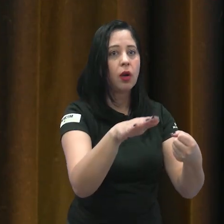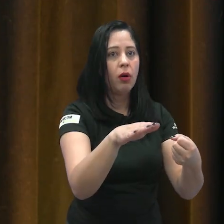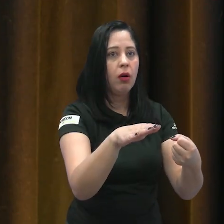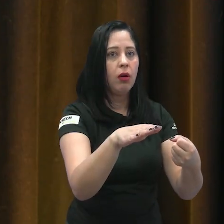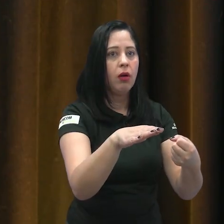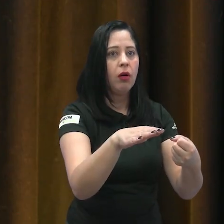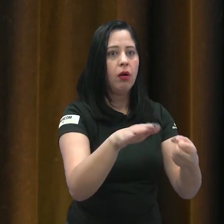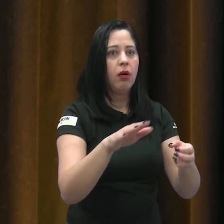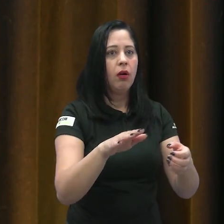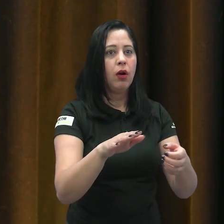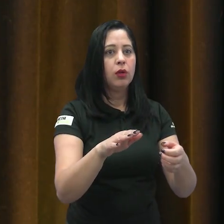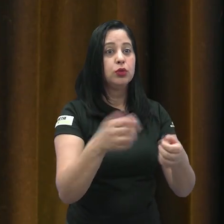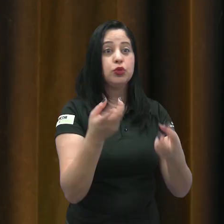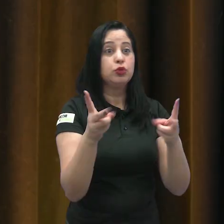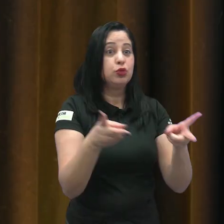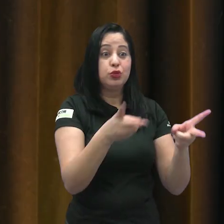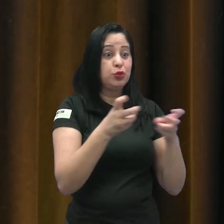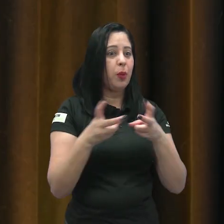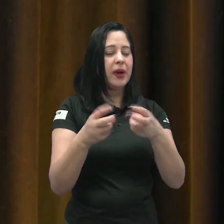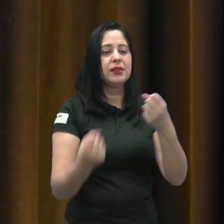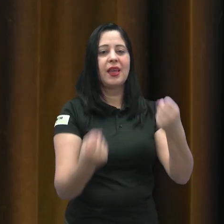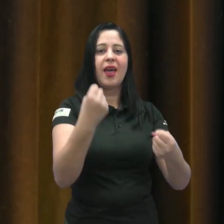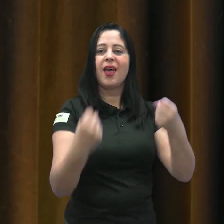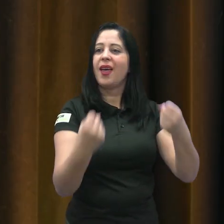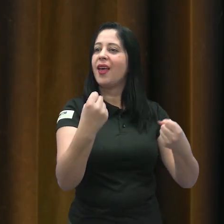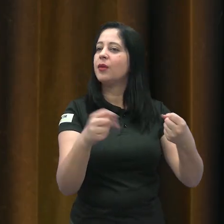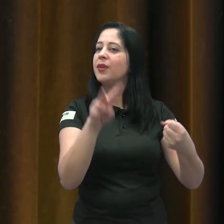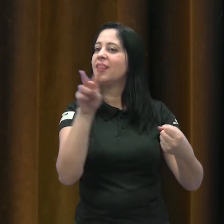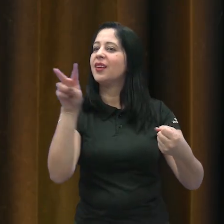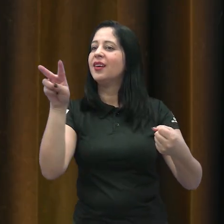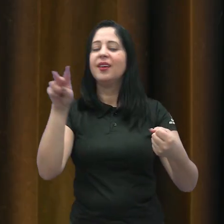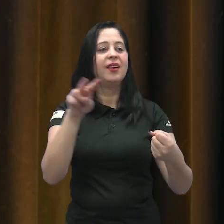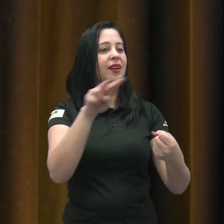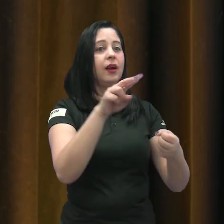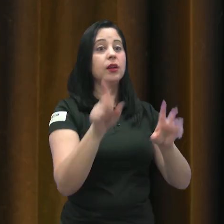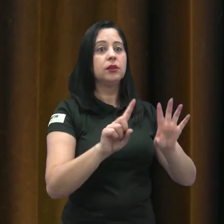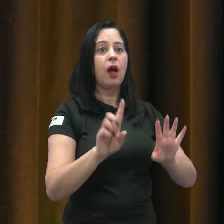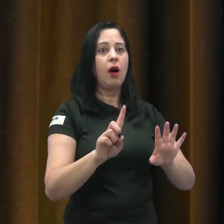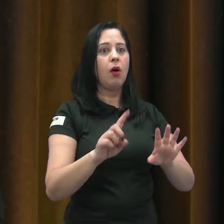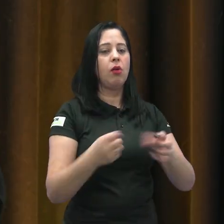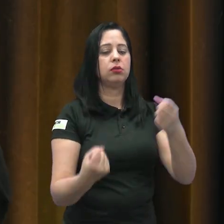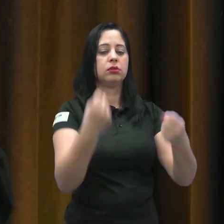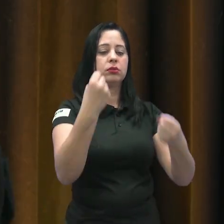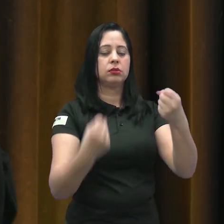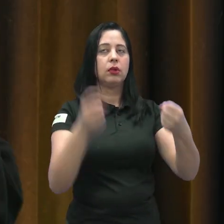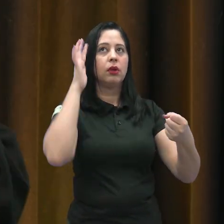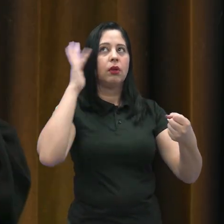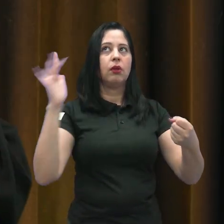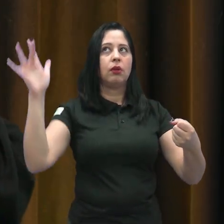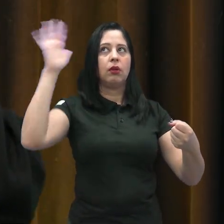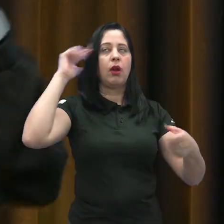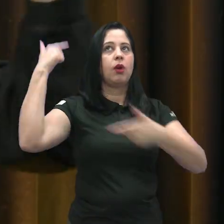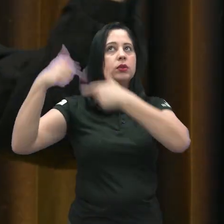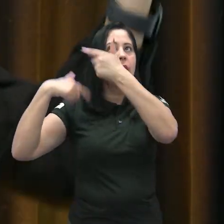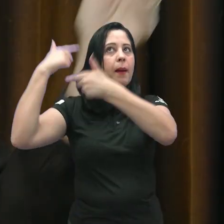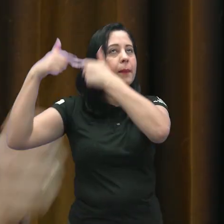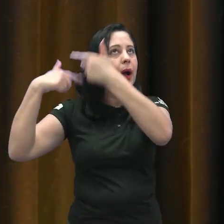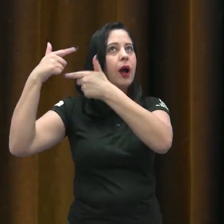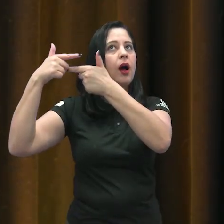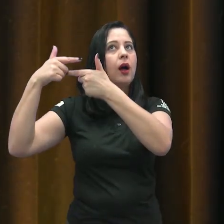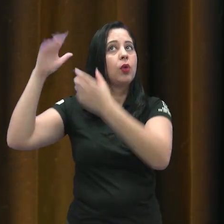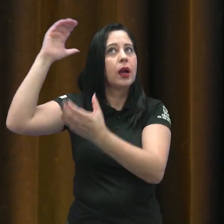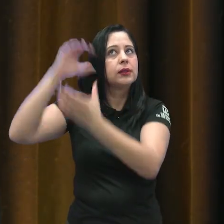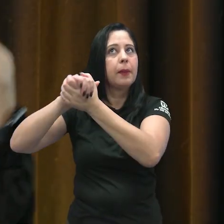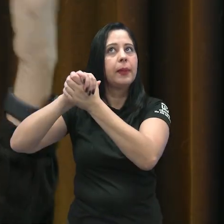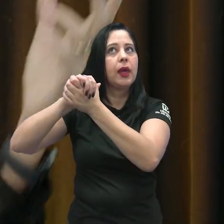está presente, você não está ali aonde você está. Você estava com a cabeça no trabalho, você estava com a cabeça no casamento,